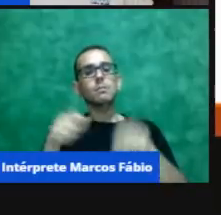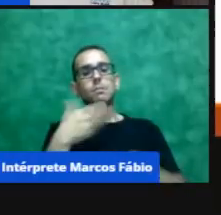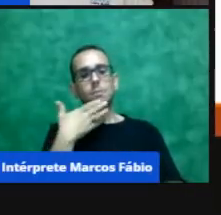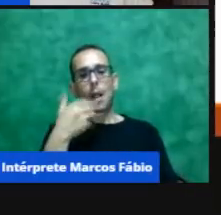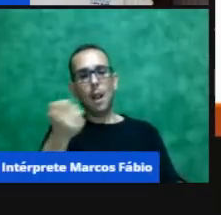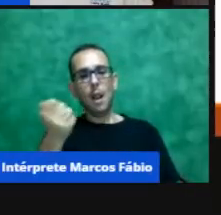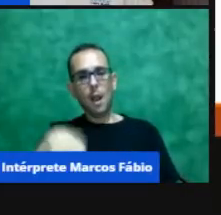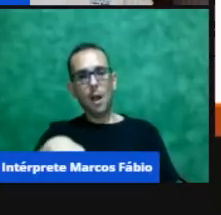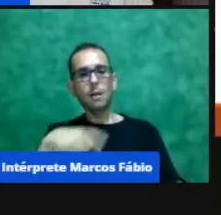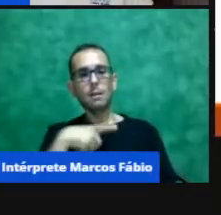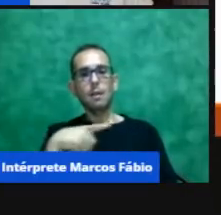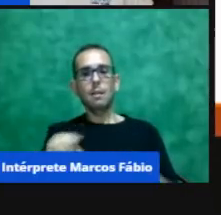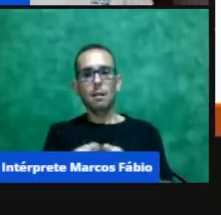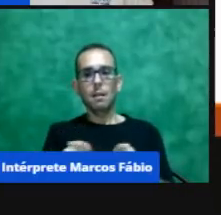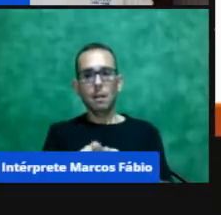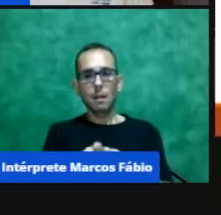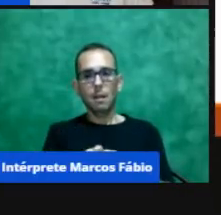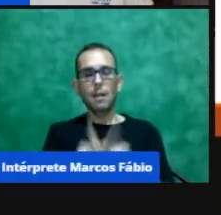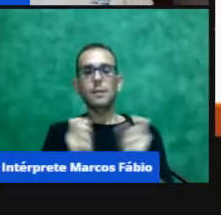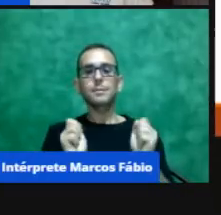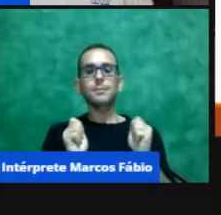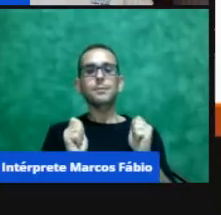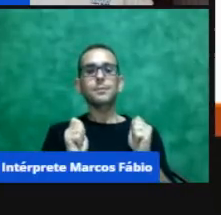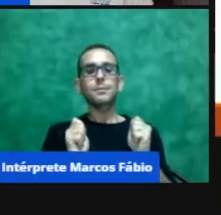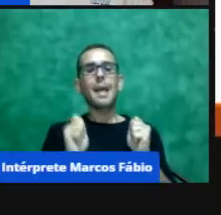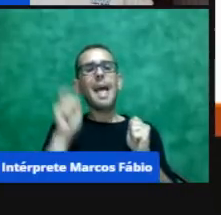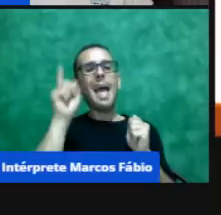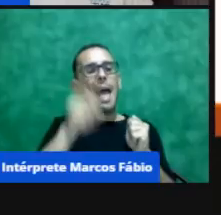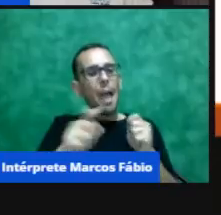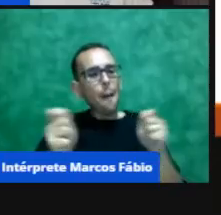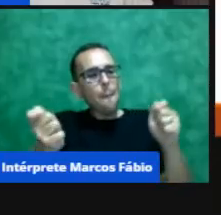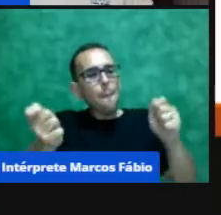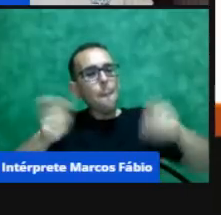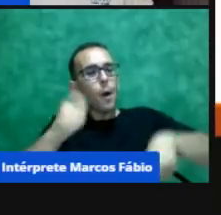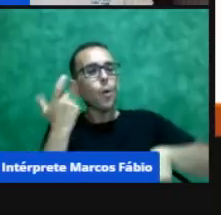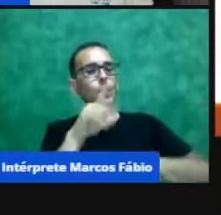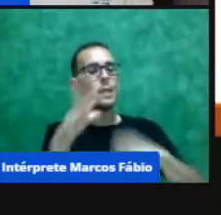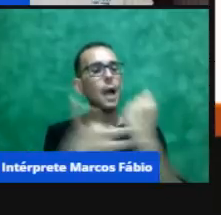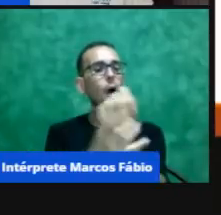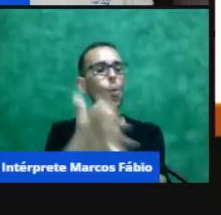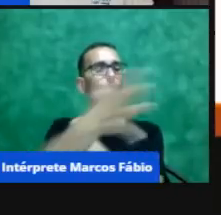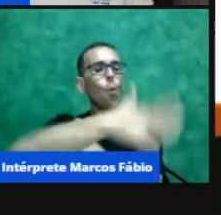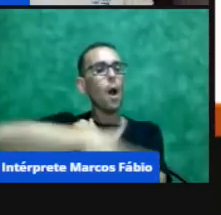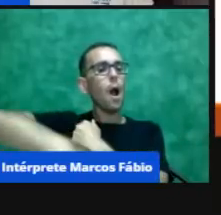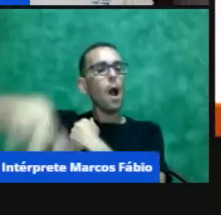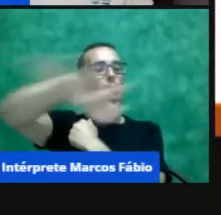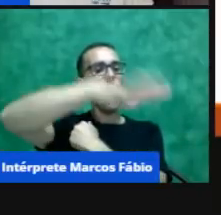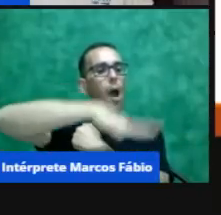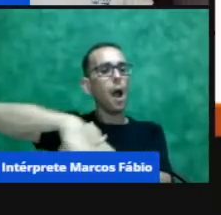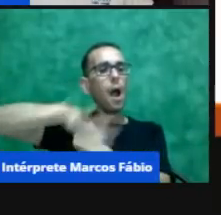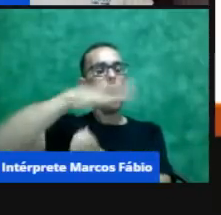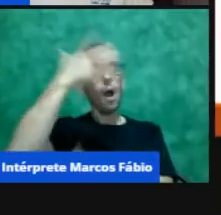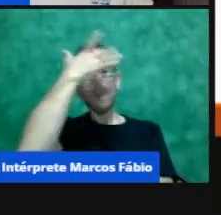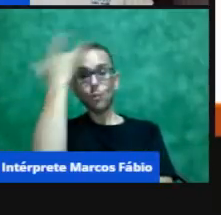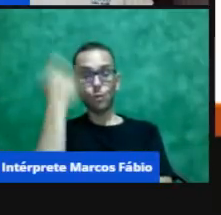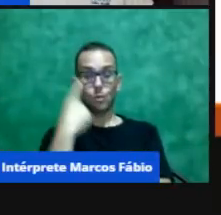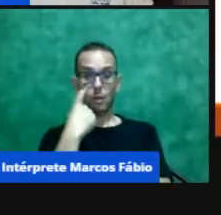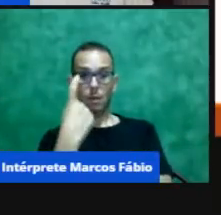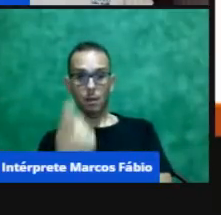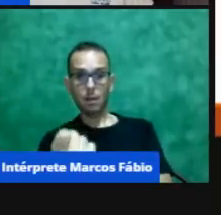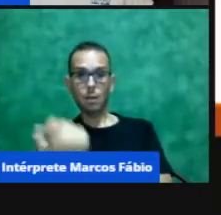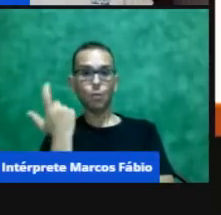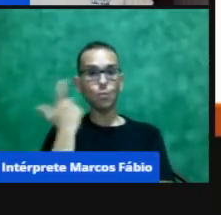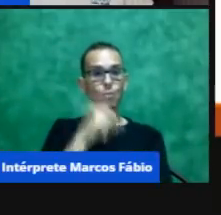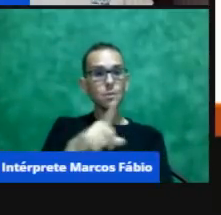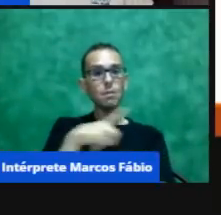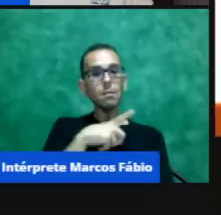conseguem participar, é algo a mais para a gente garantir para esses alunos. Né? Então, aqueles alunos que estão interessados e que têm condições de